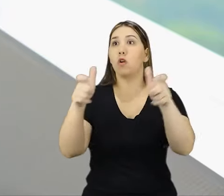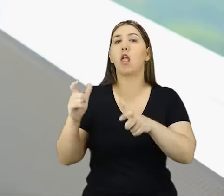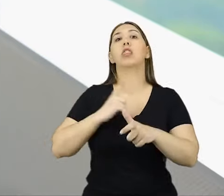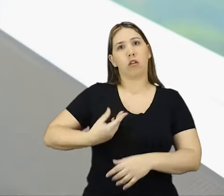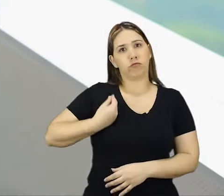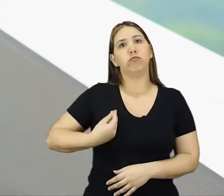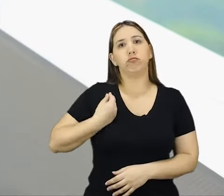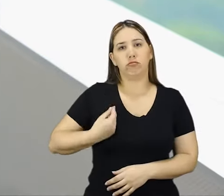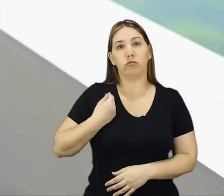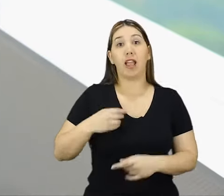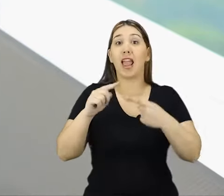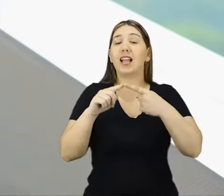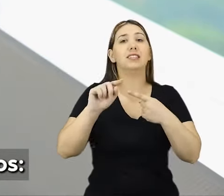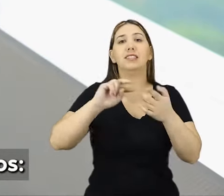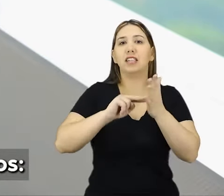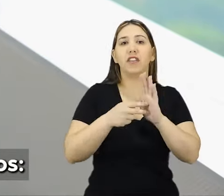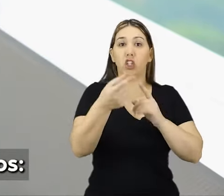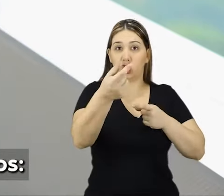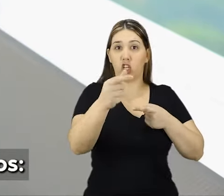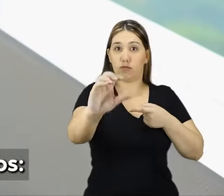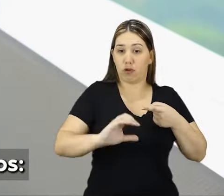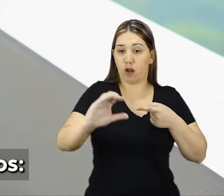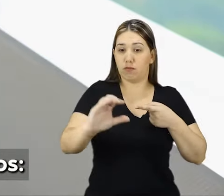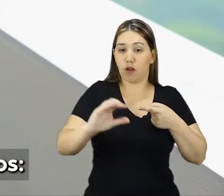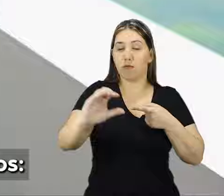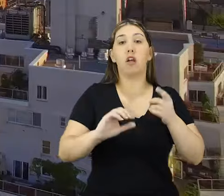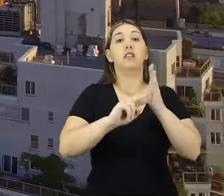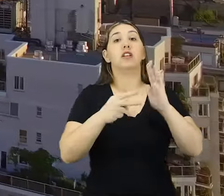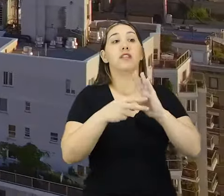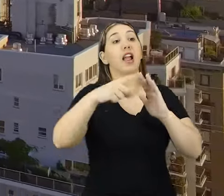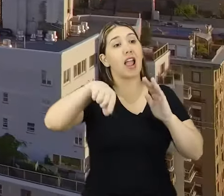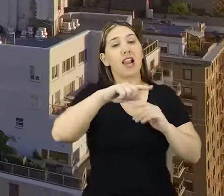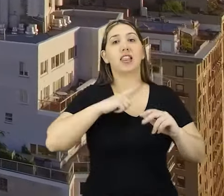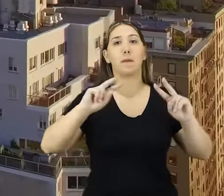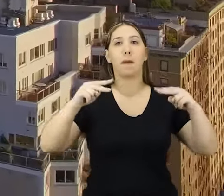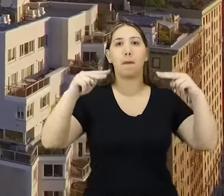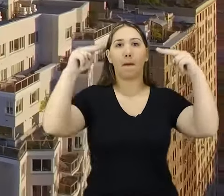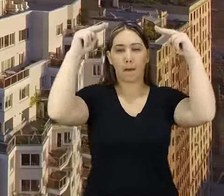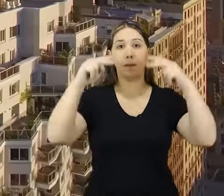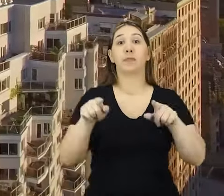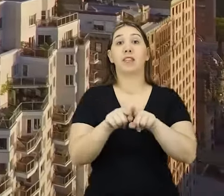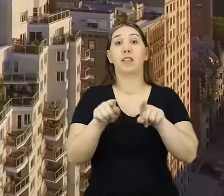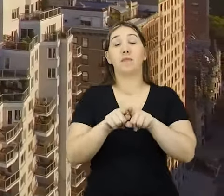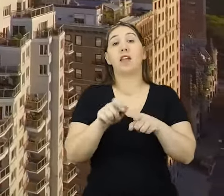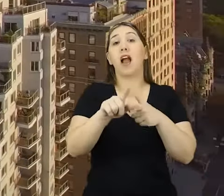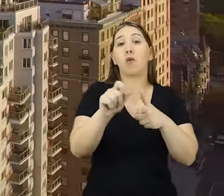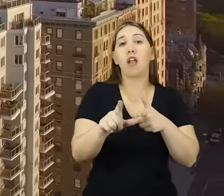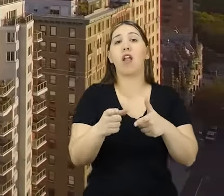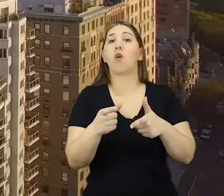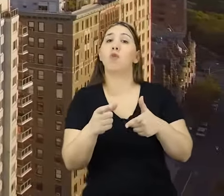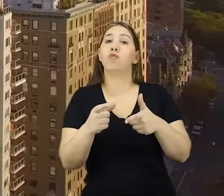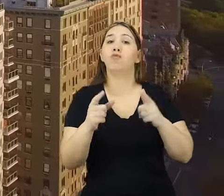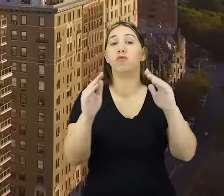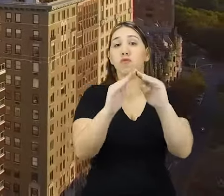e a renda daqueles fundos nada mais é do que o rendimento gerado por aqueles ativos. Venda dos imóveis, aluguel dos imóveis, a própria receita